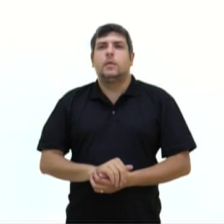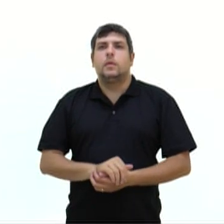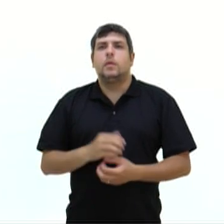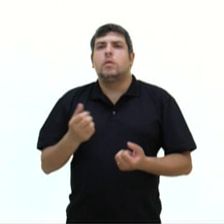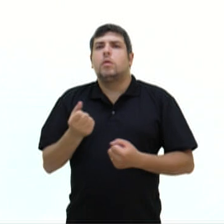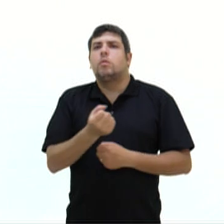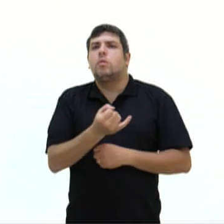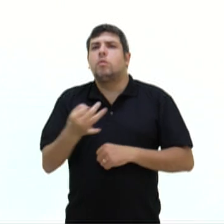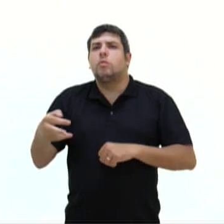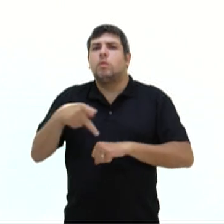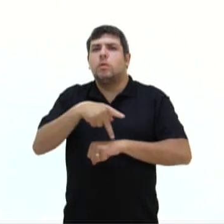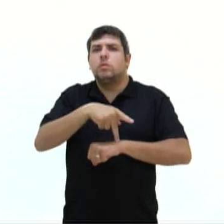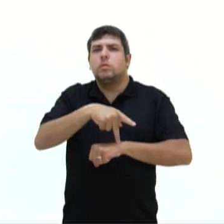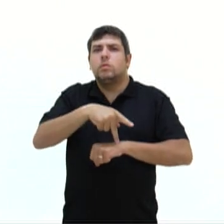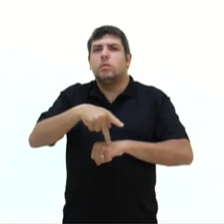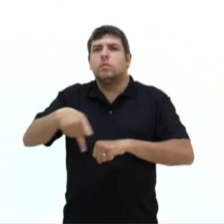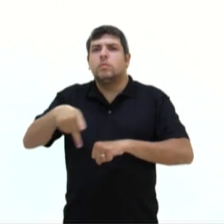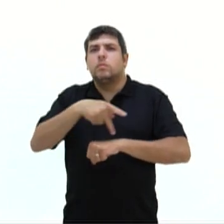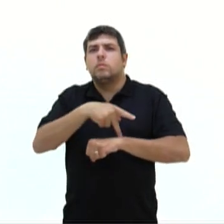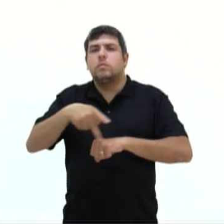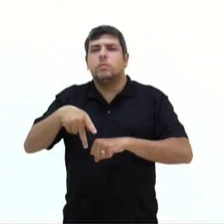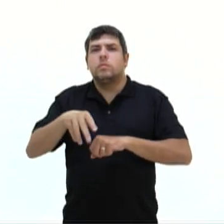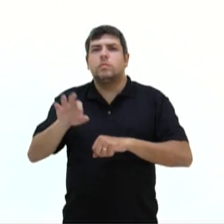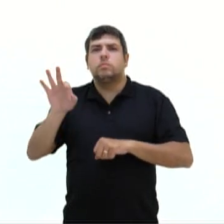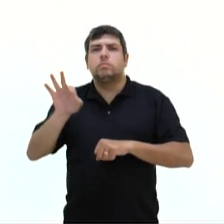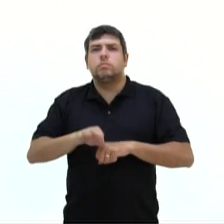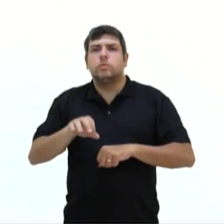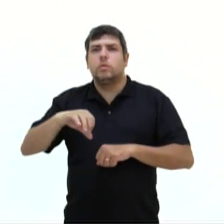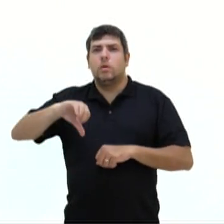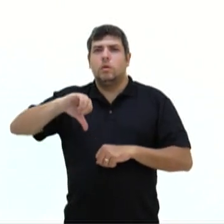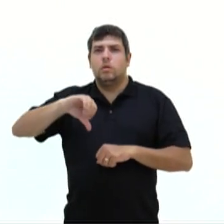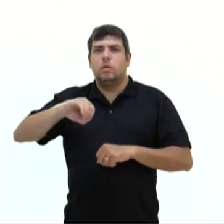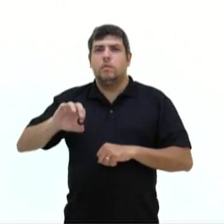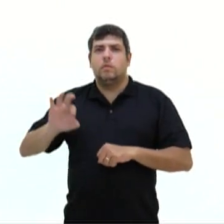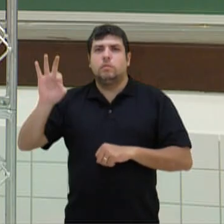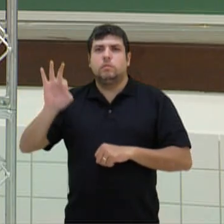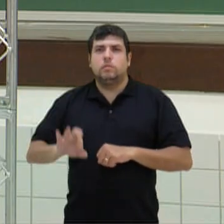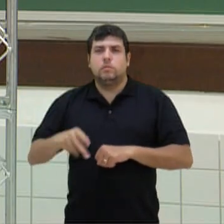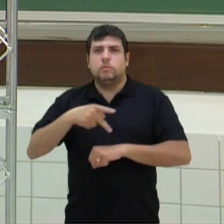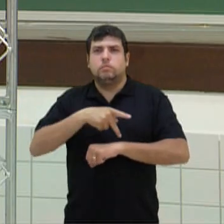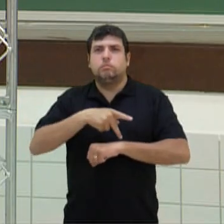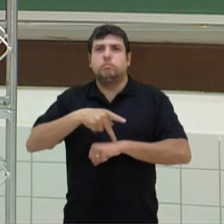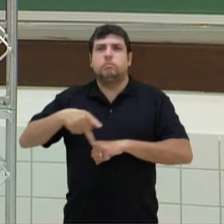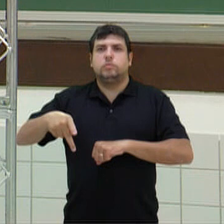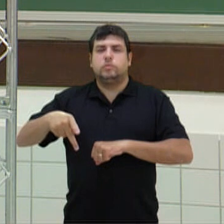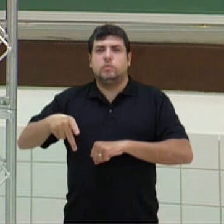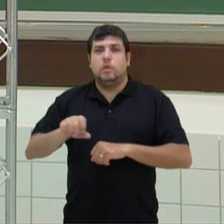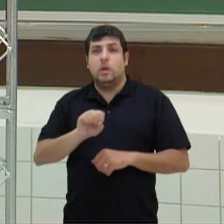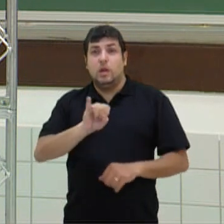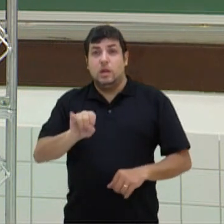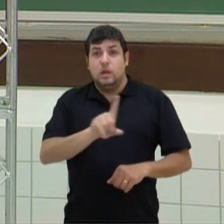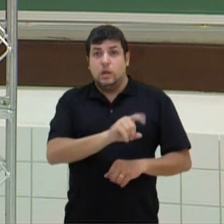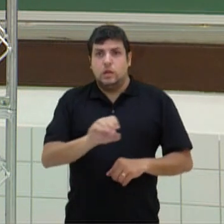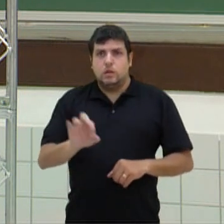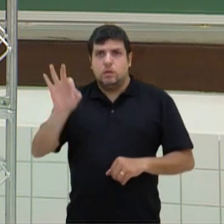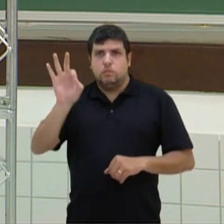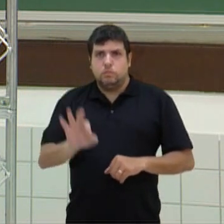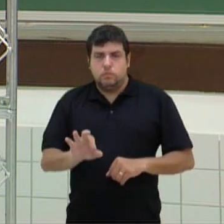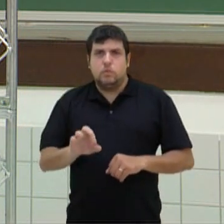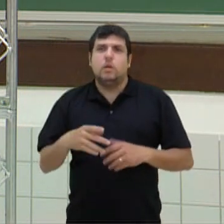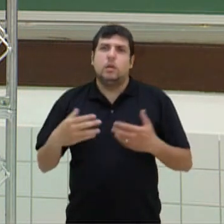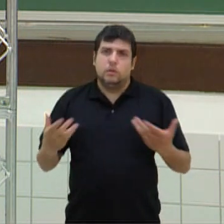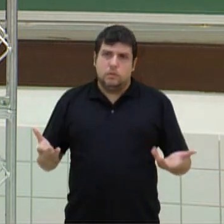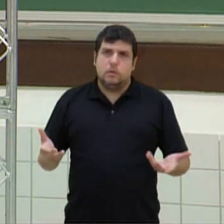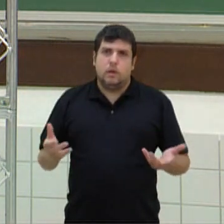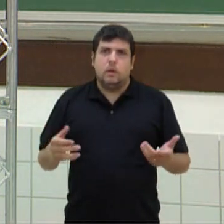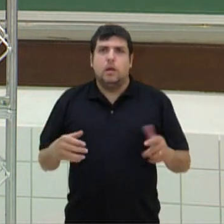pureza desse nitrato de amônio desse exercício? 90% de pureza. Se ele fosse 100% puro, aí o resultado tinha que